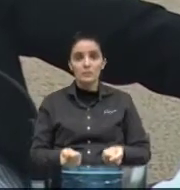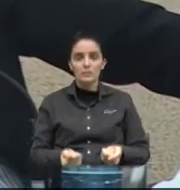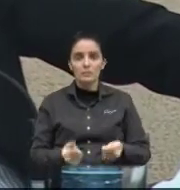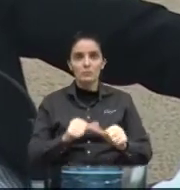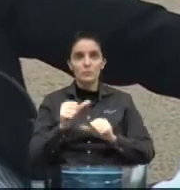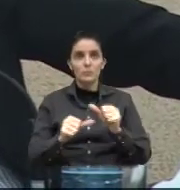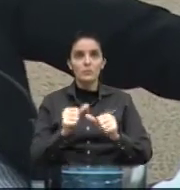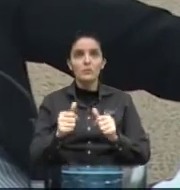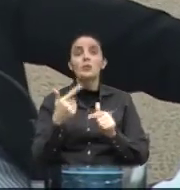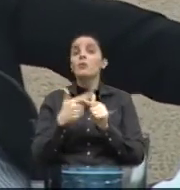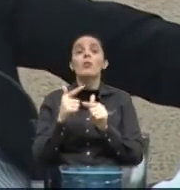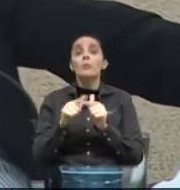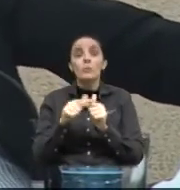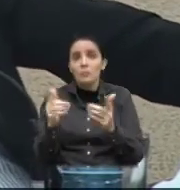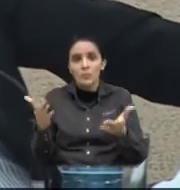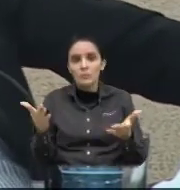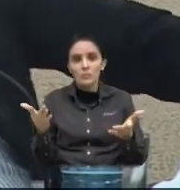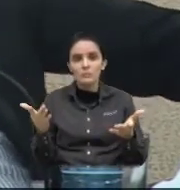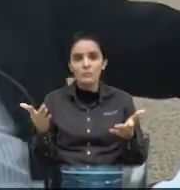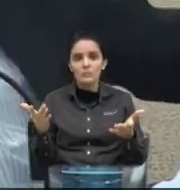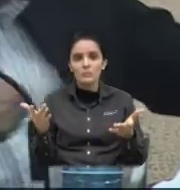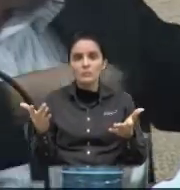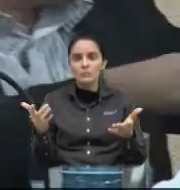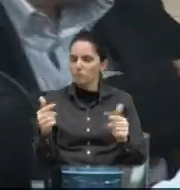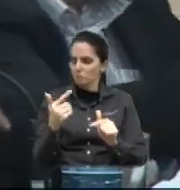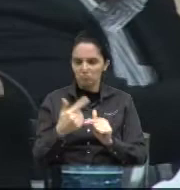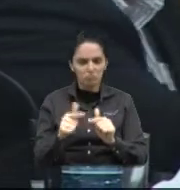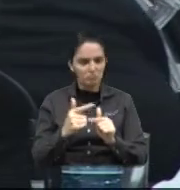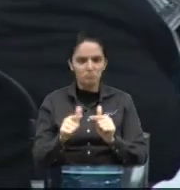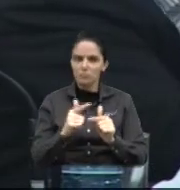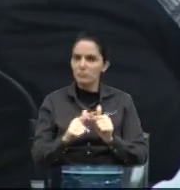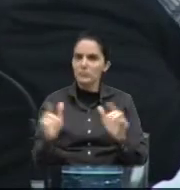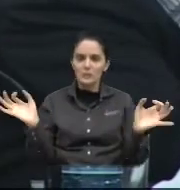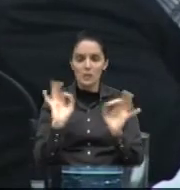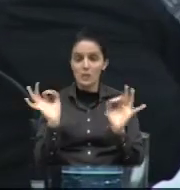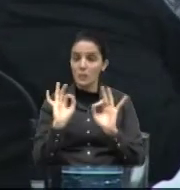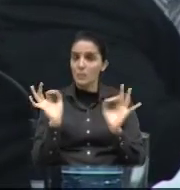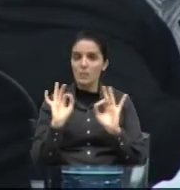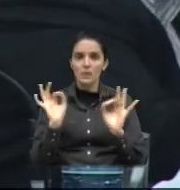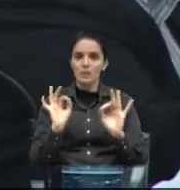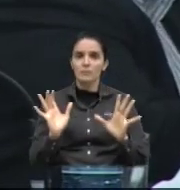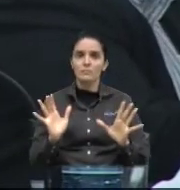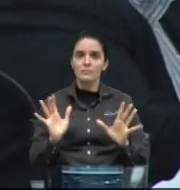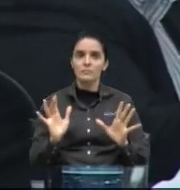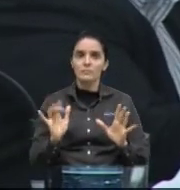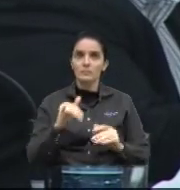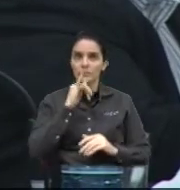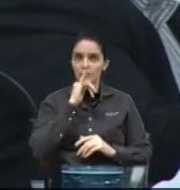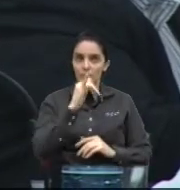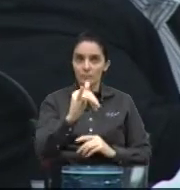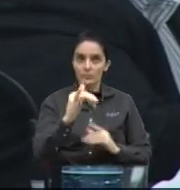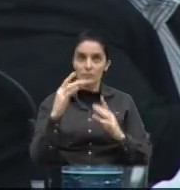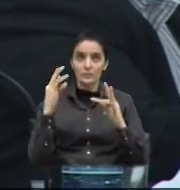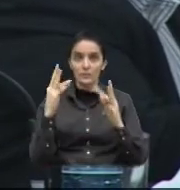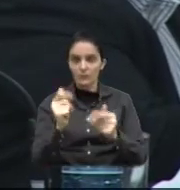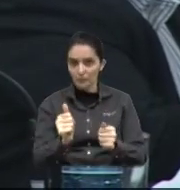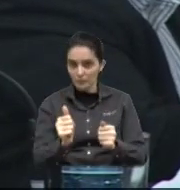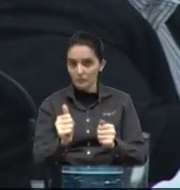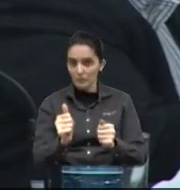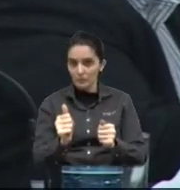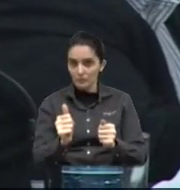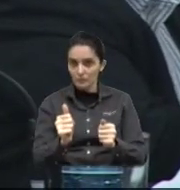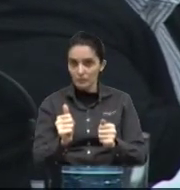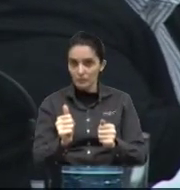qual o problema não tem problema nenhum agora digo a todos vocês nosso mundo está de